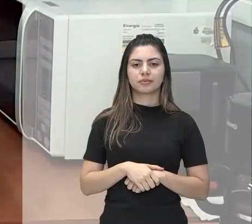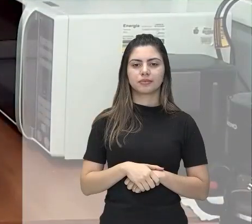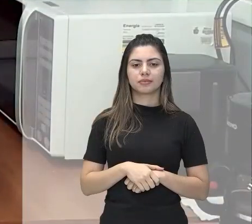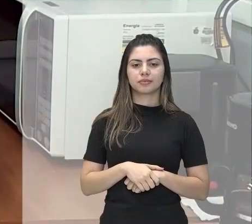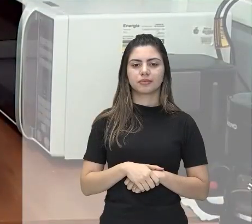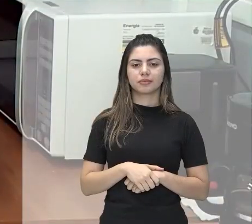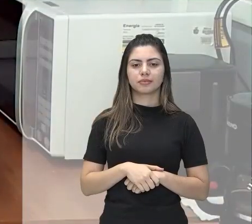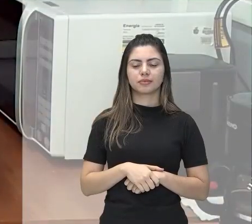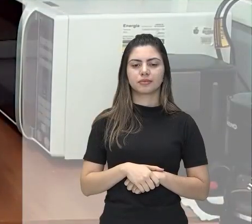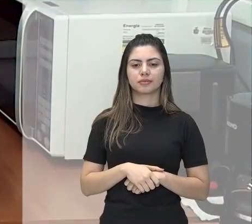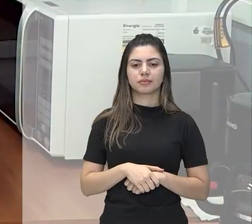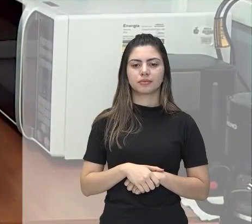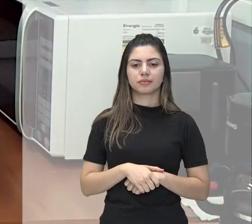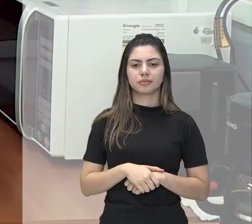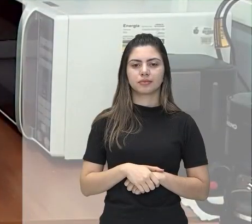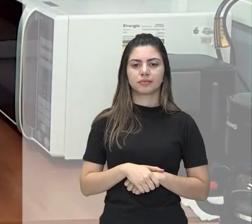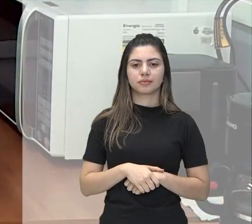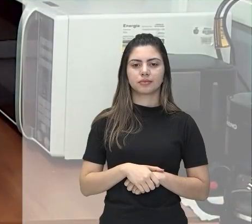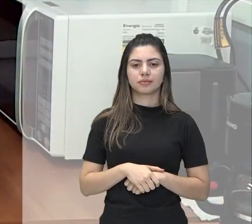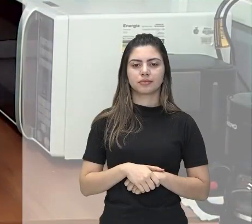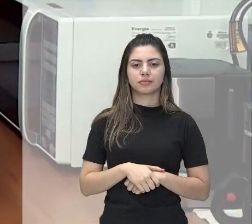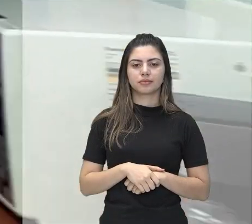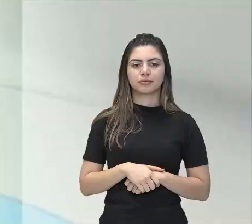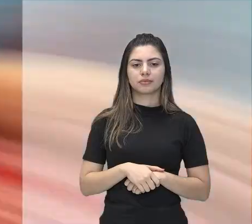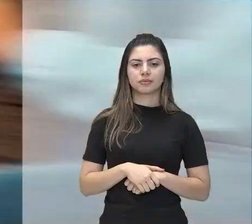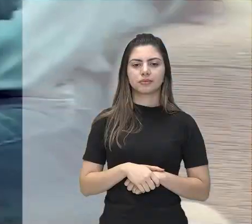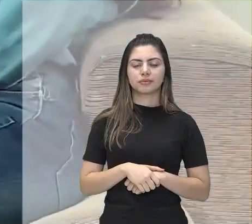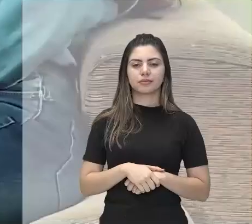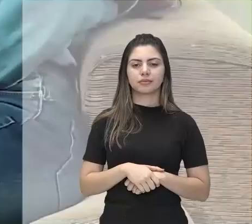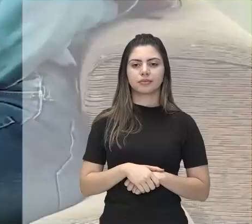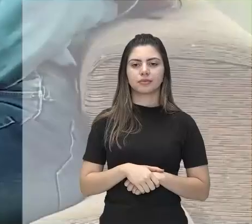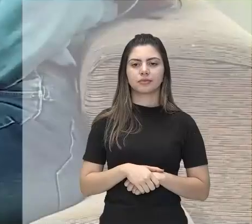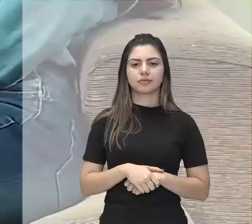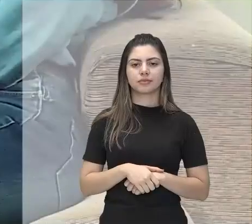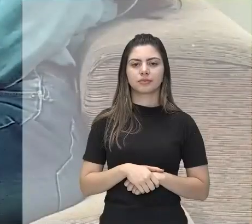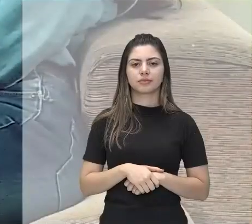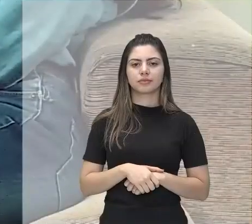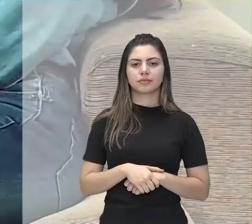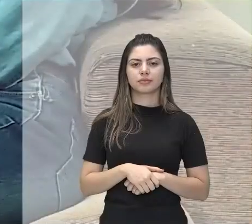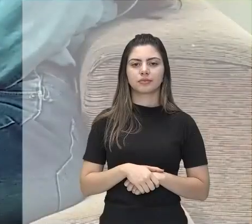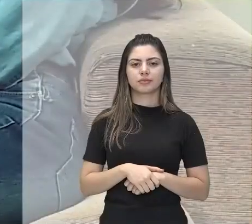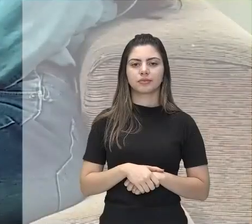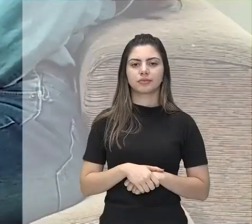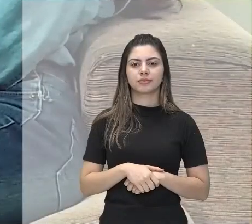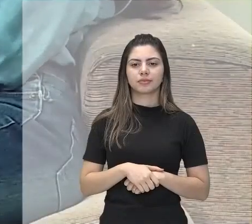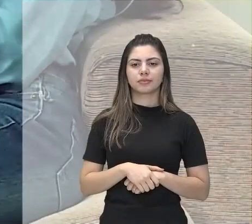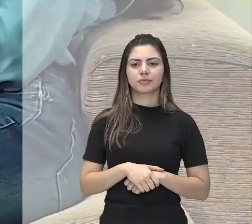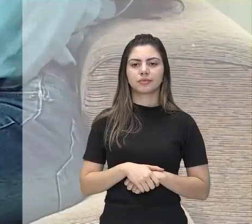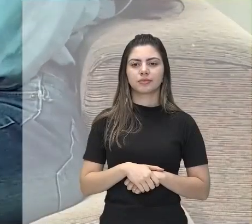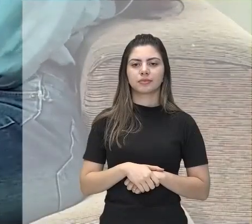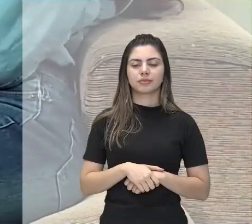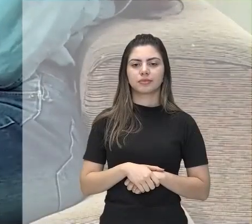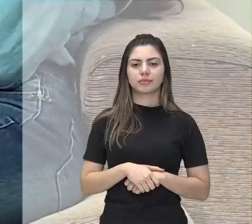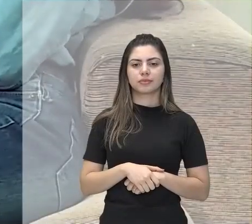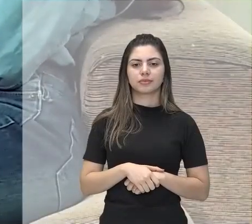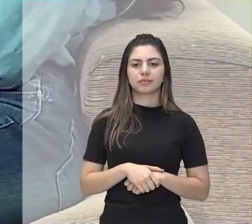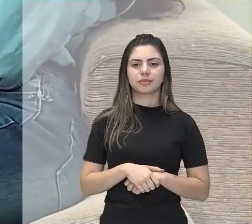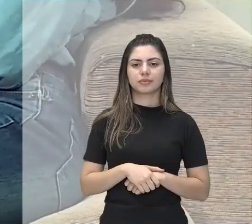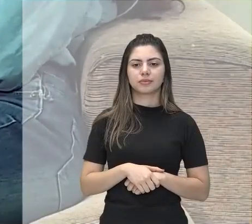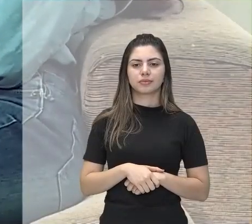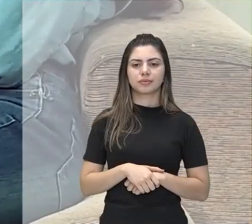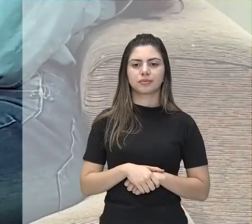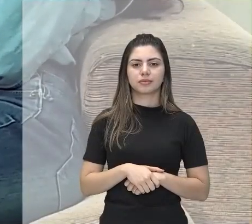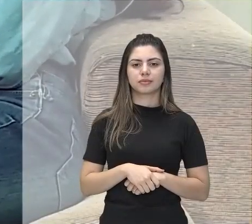I'll go to the supermarket to buy more. What are you gonna do this weekend? I'm gonna visit